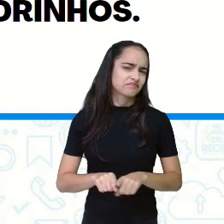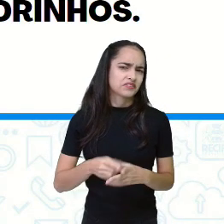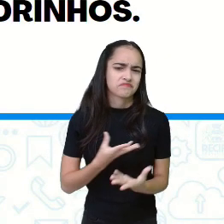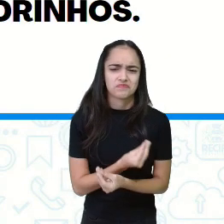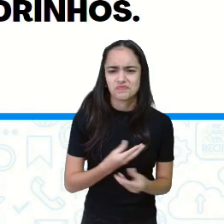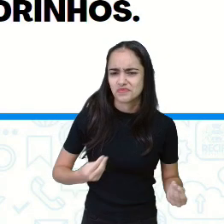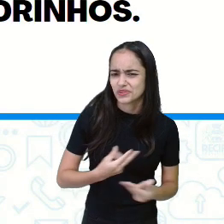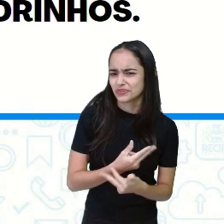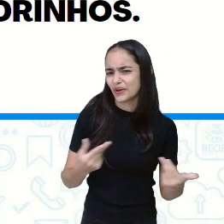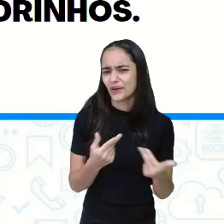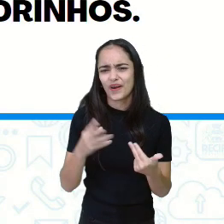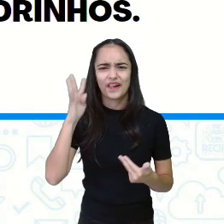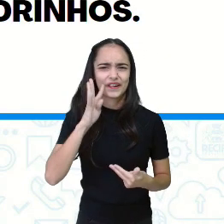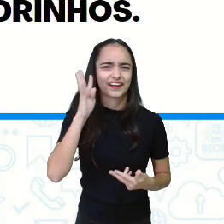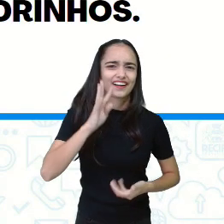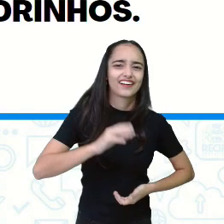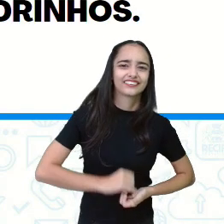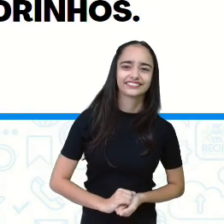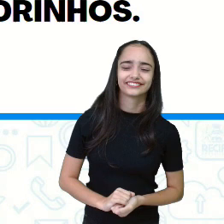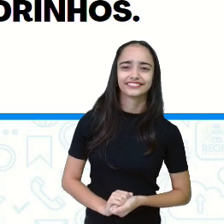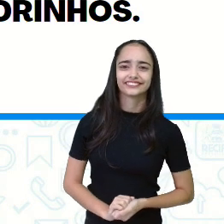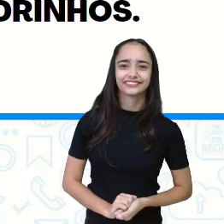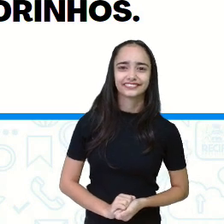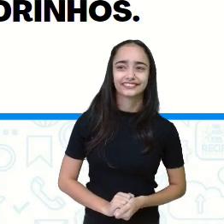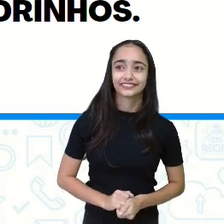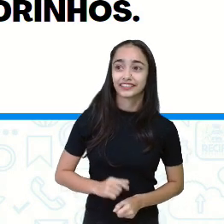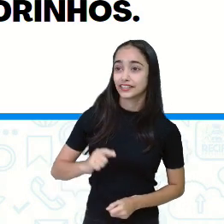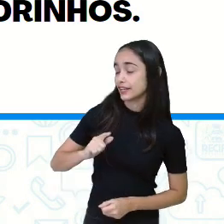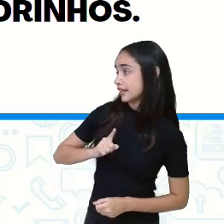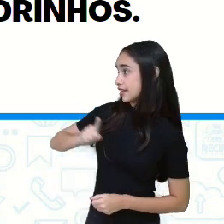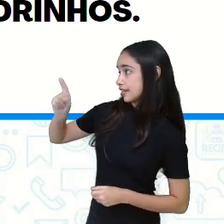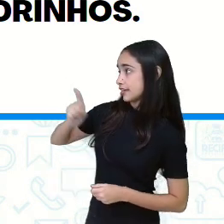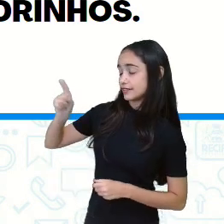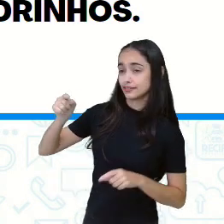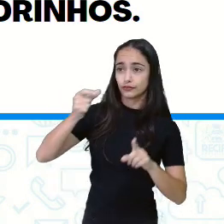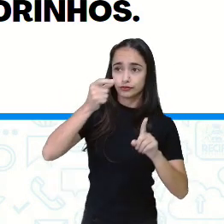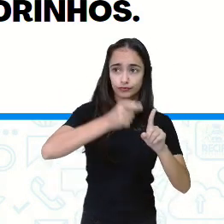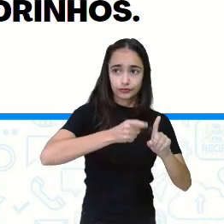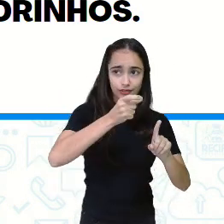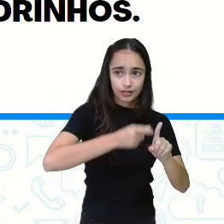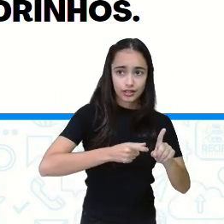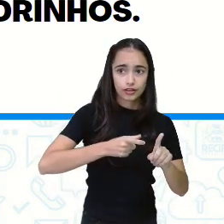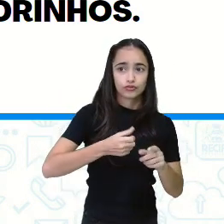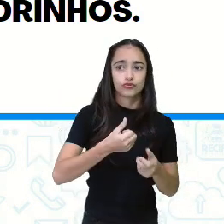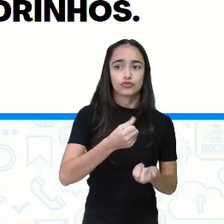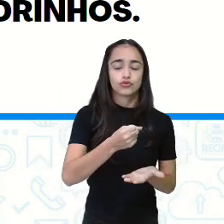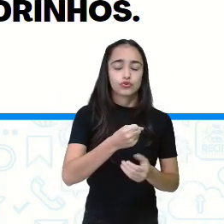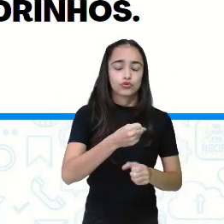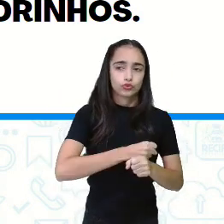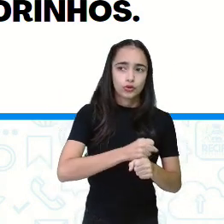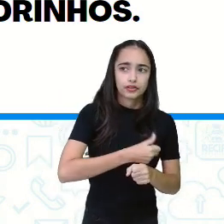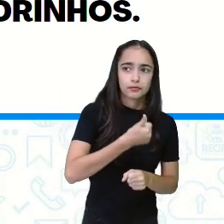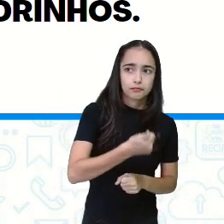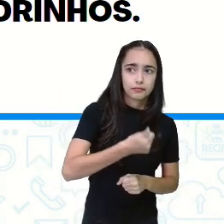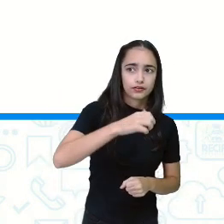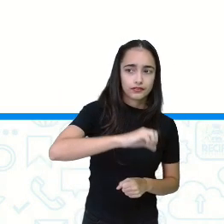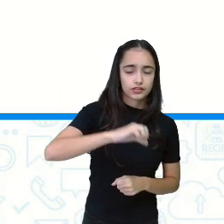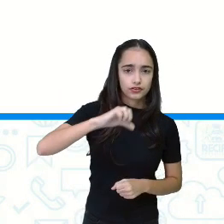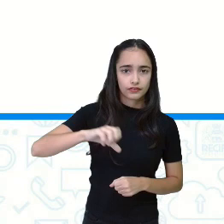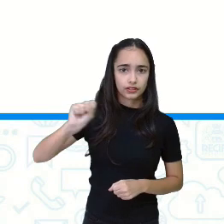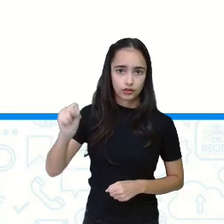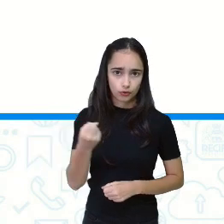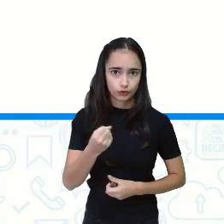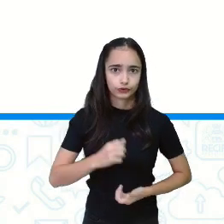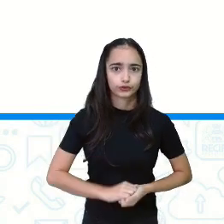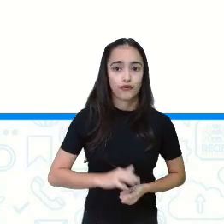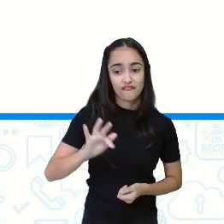cima aí pra alegria de todo mundo. Foi muito massa. O Footix de 1998. Na França, que a França foi campeã nesse época. Foi